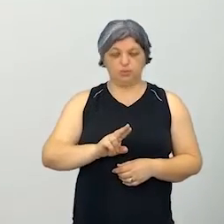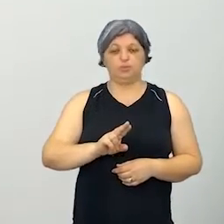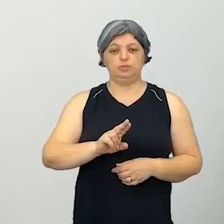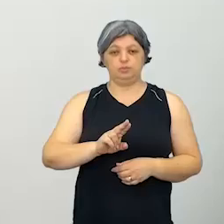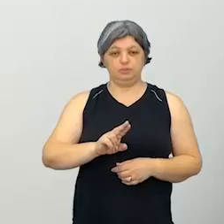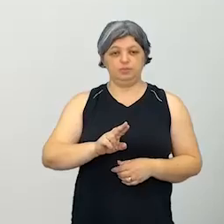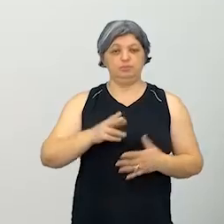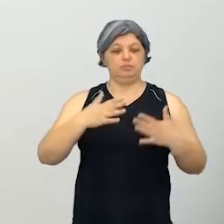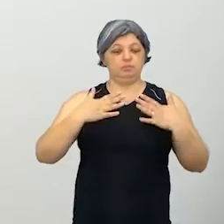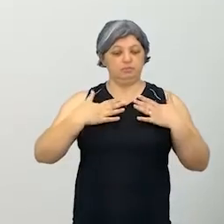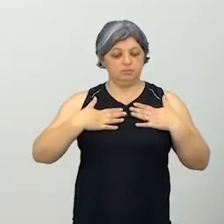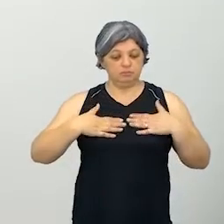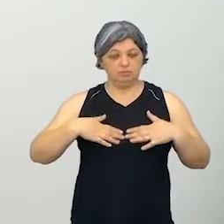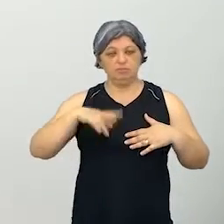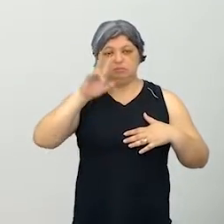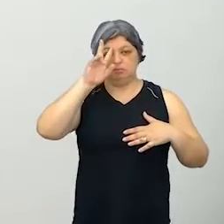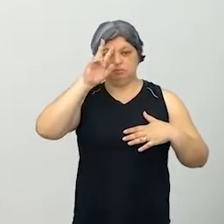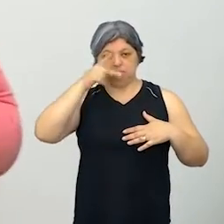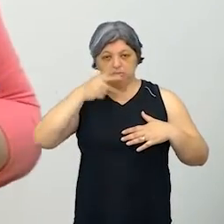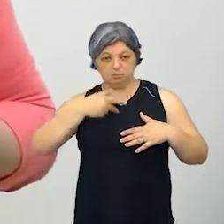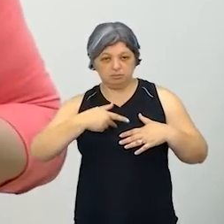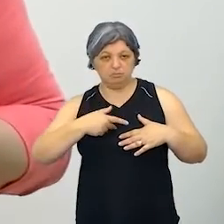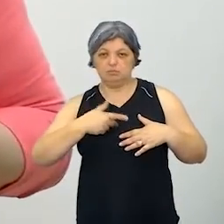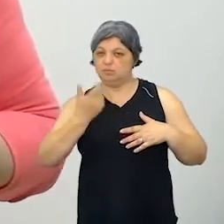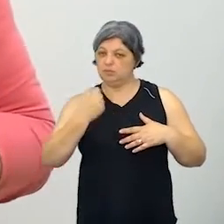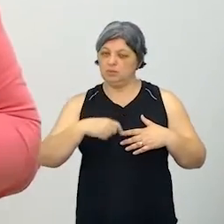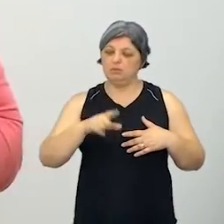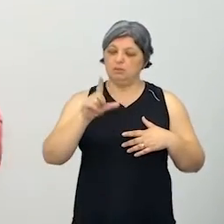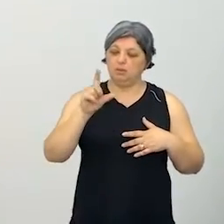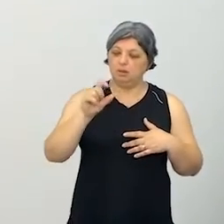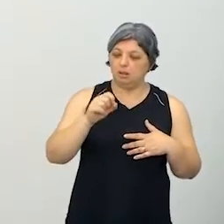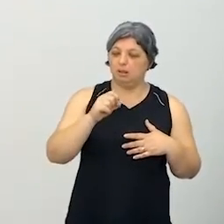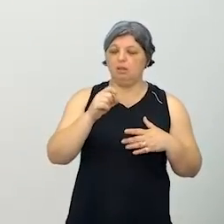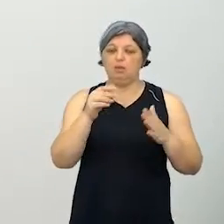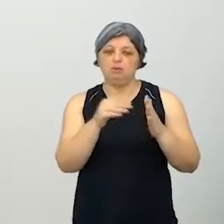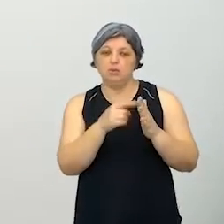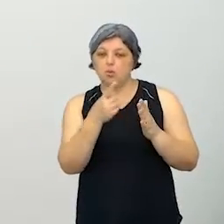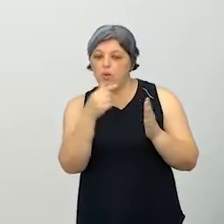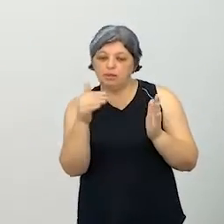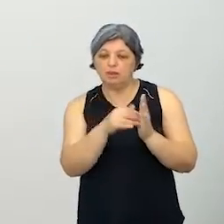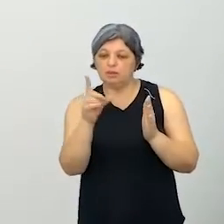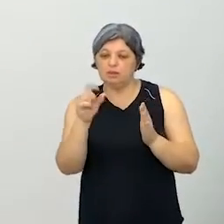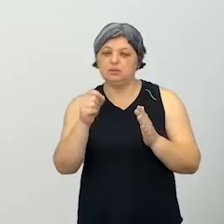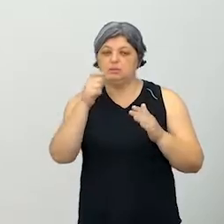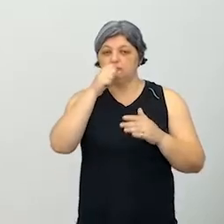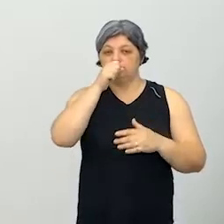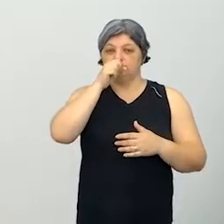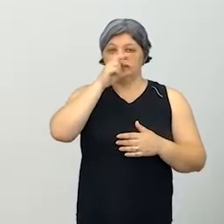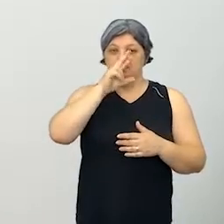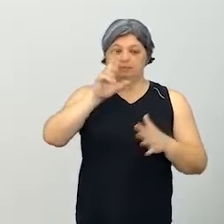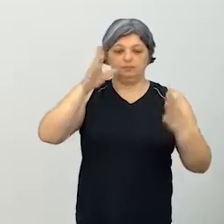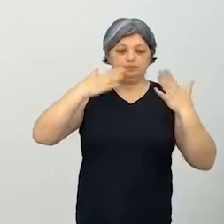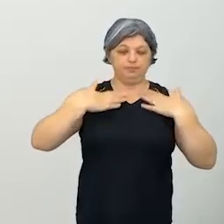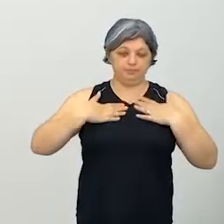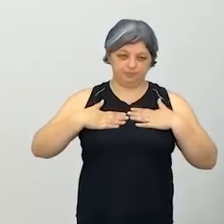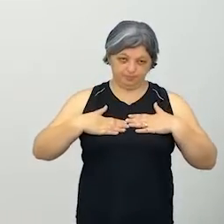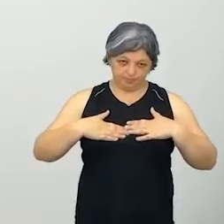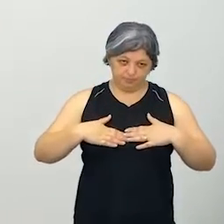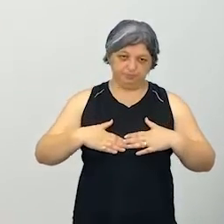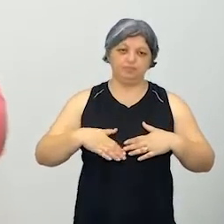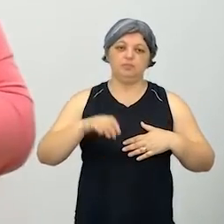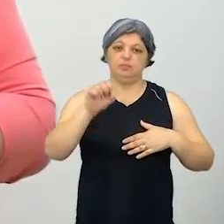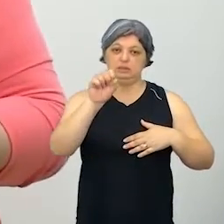fala consigo mesmo, se precisar conta até 10 antes de dar uma resposta, respira, volta à calma e aí